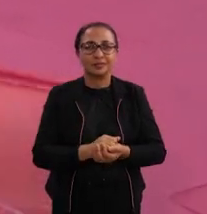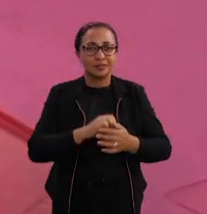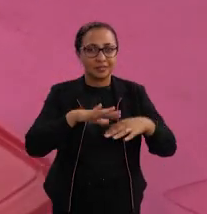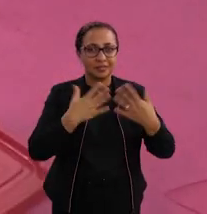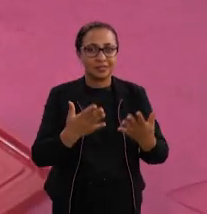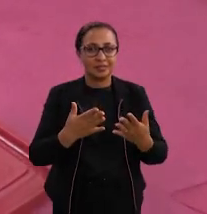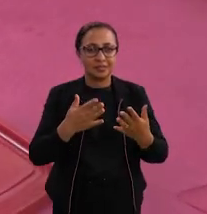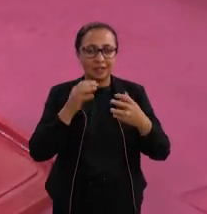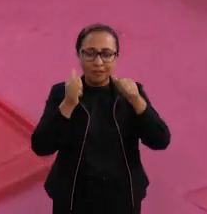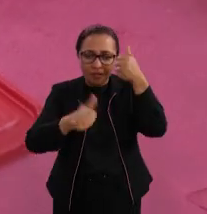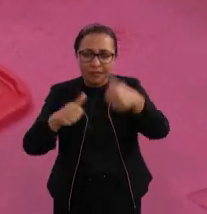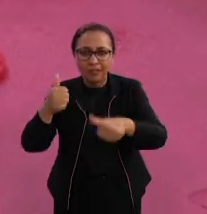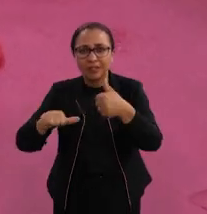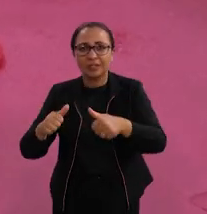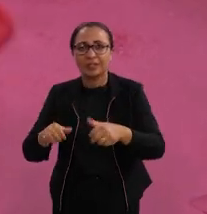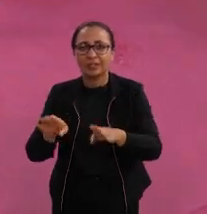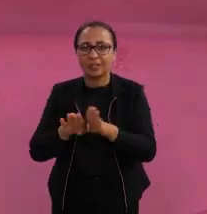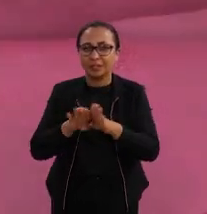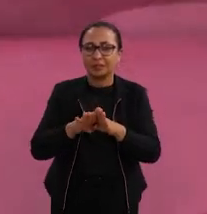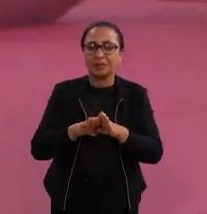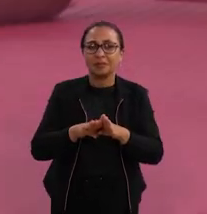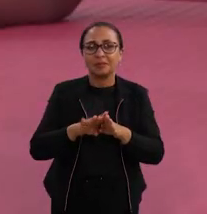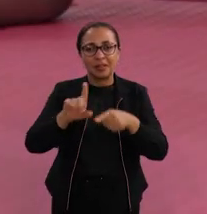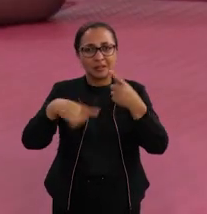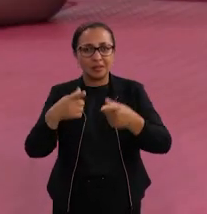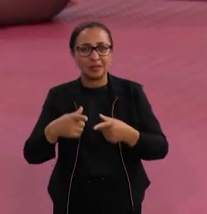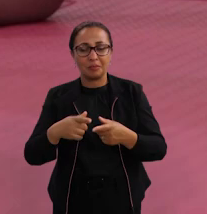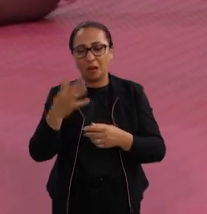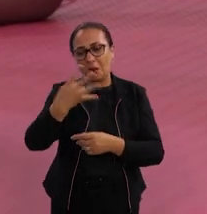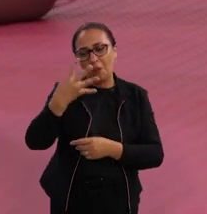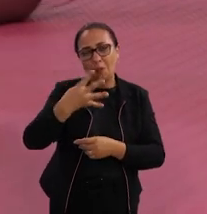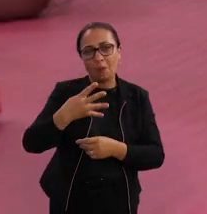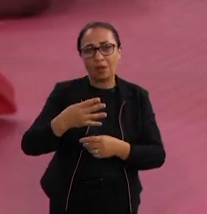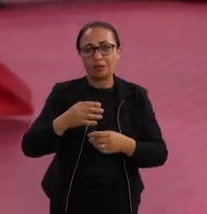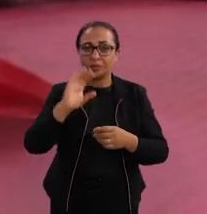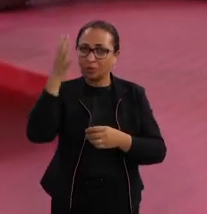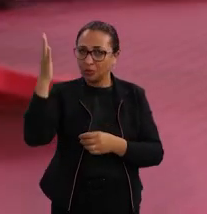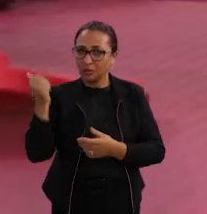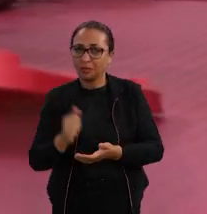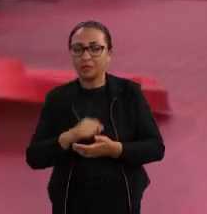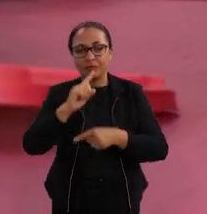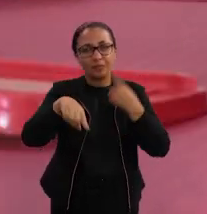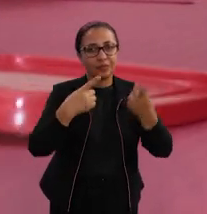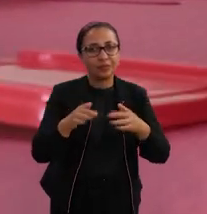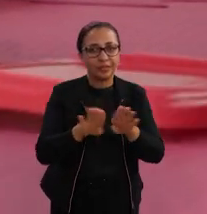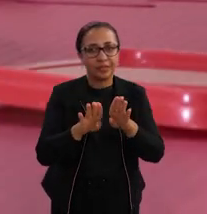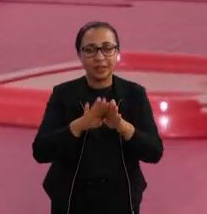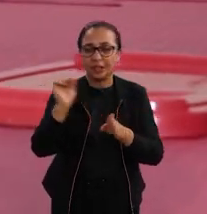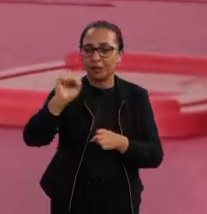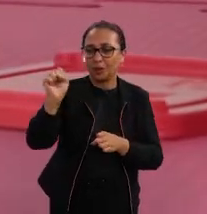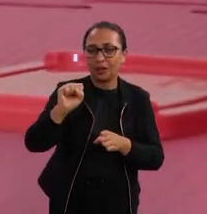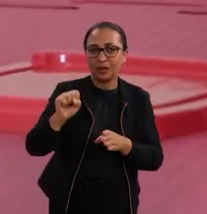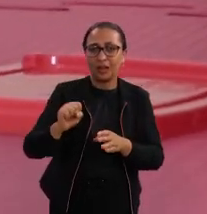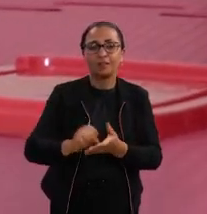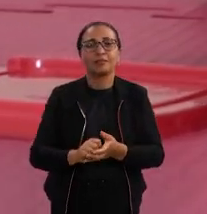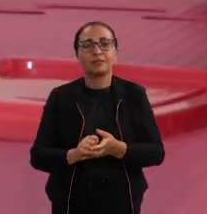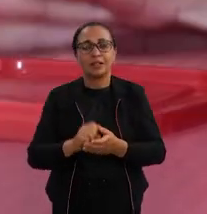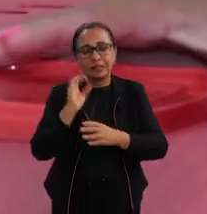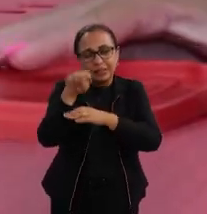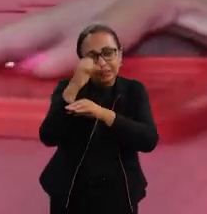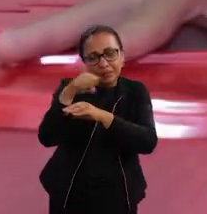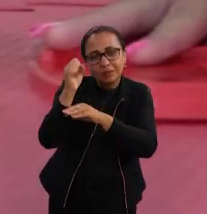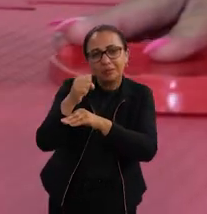né? Enquanto isso, ela vai ser avaliada na metade, depois da 4ª sessão e novamente depois da 8ª sessão também